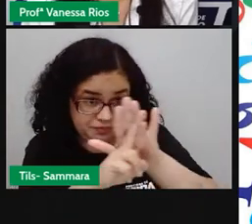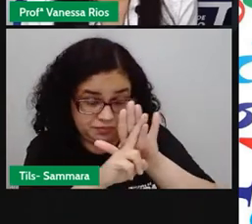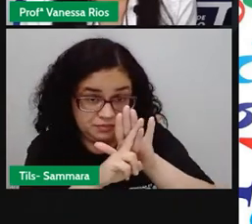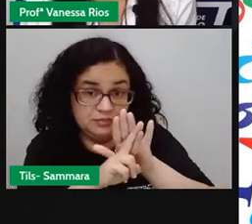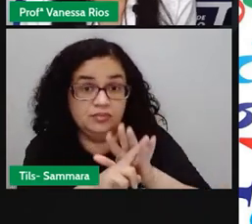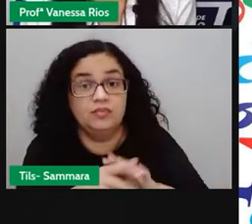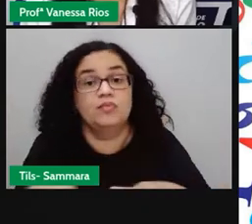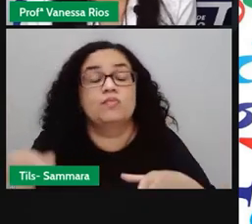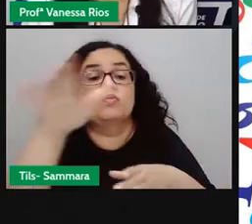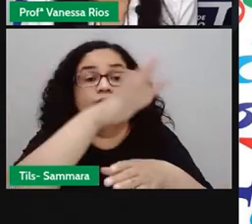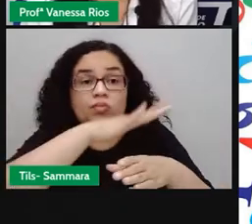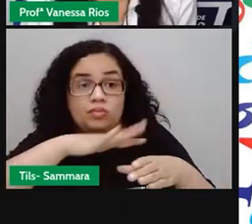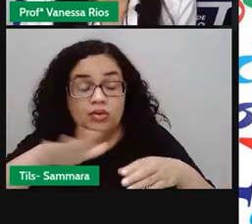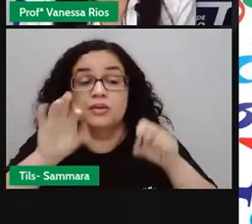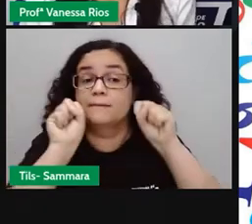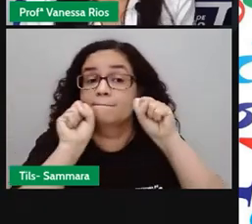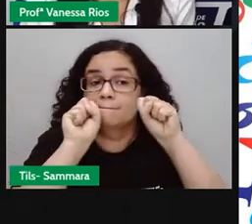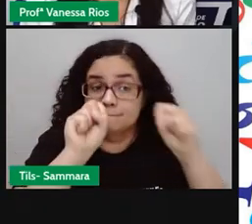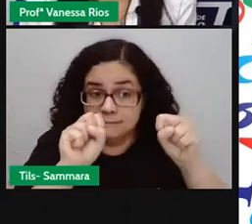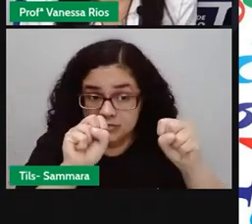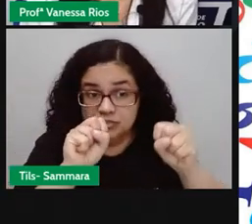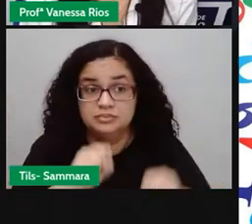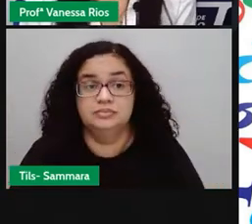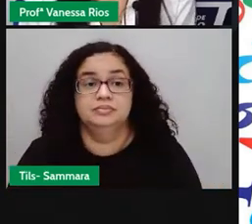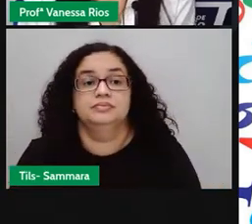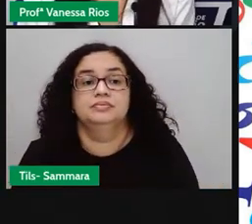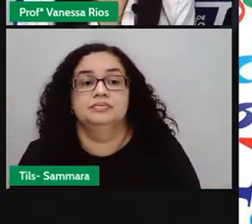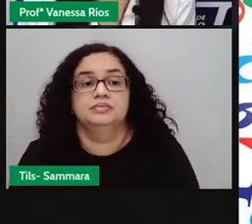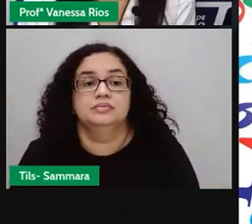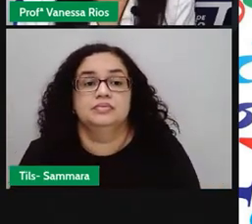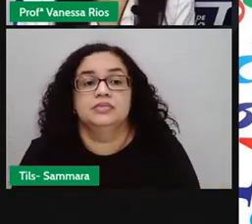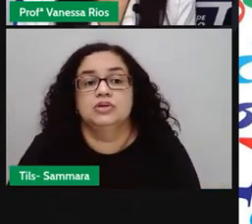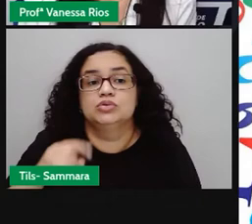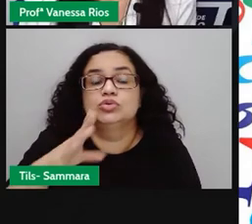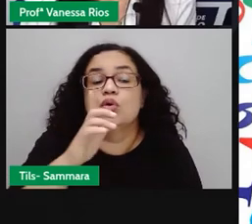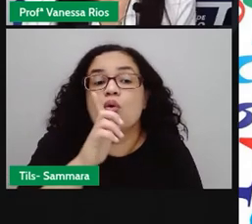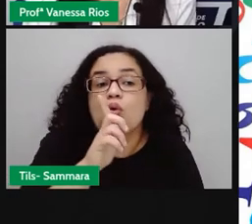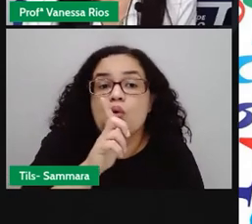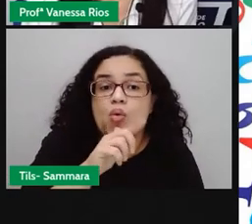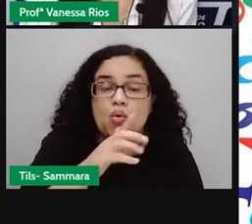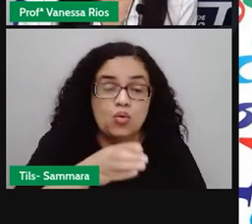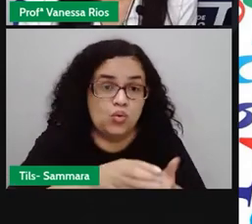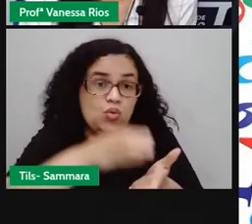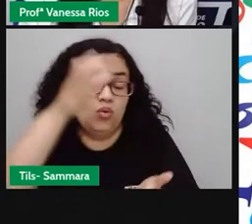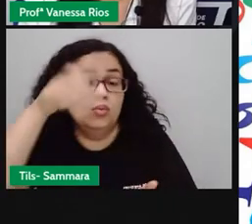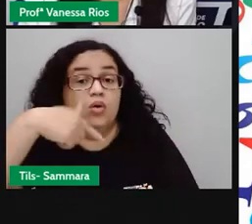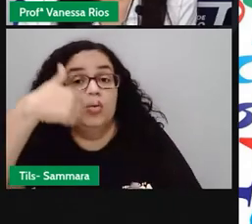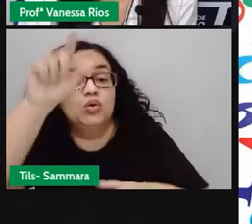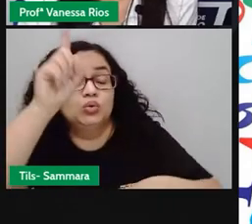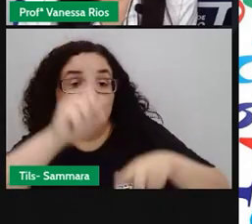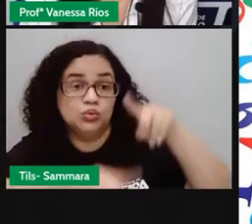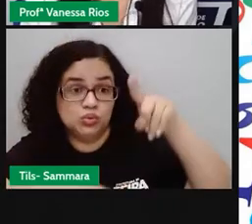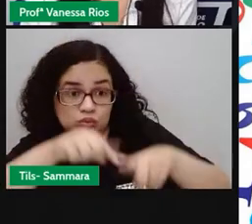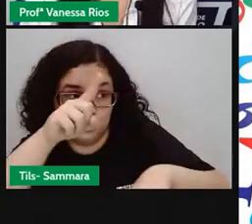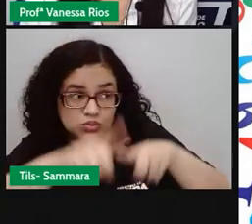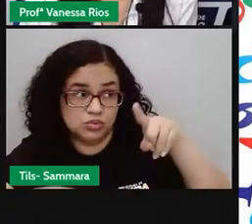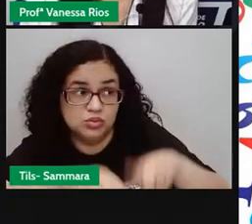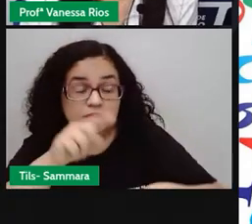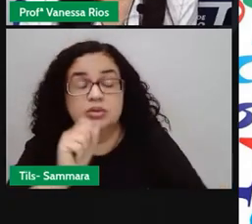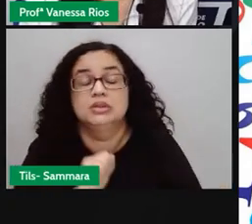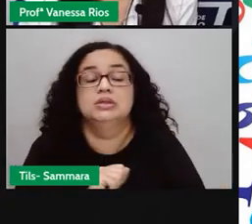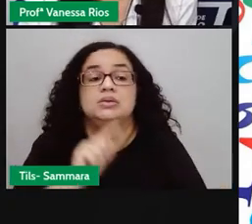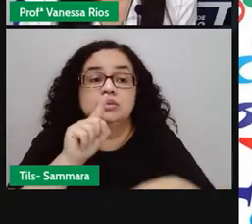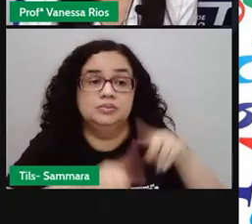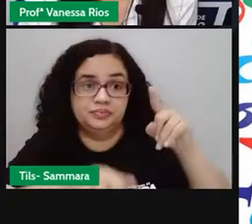é? Volume e capacidade pode ser estendido aí não só ao copo, mas em outros objetos com